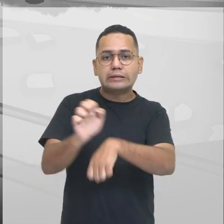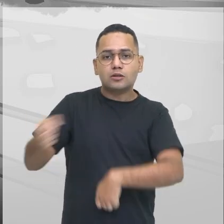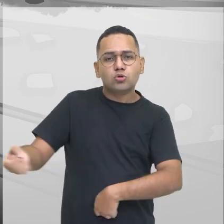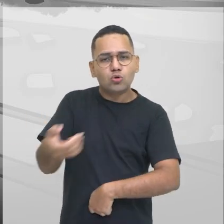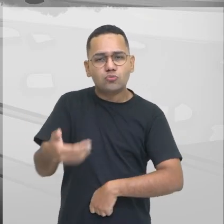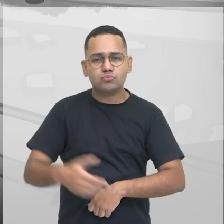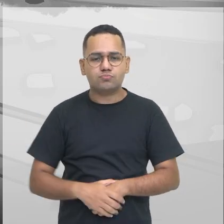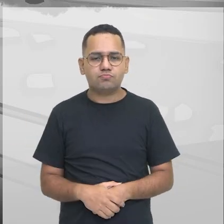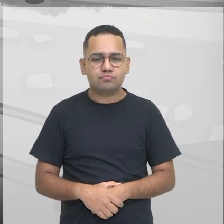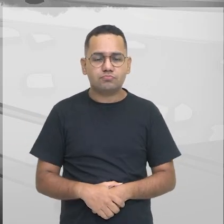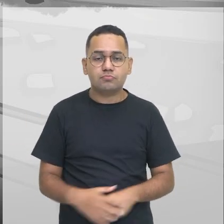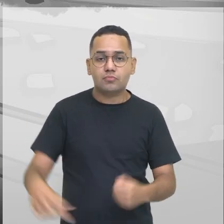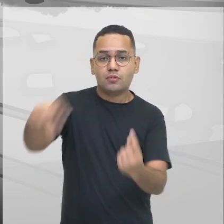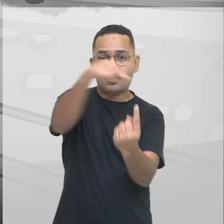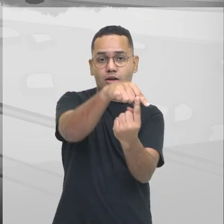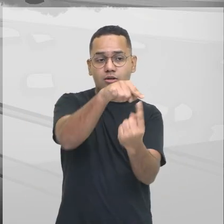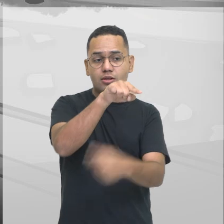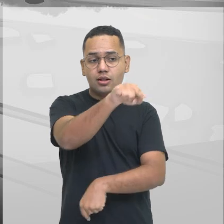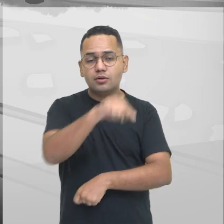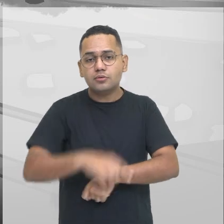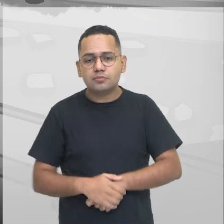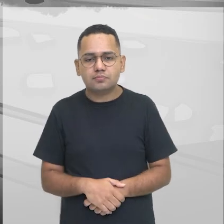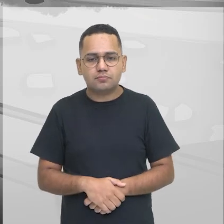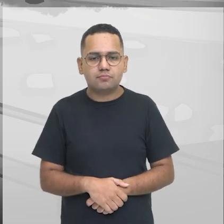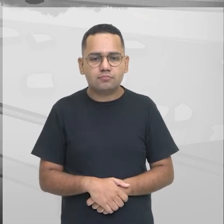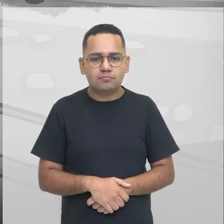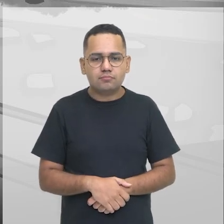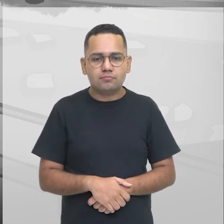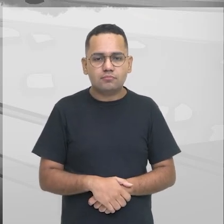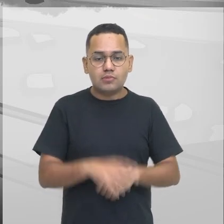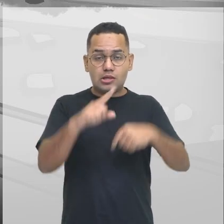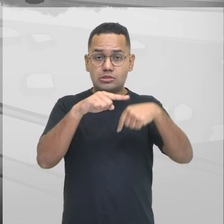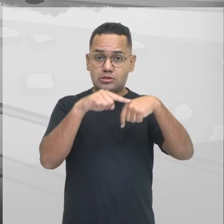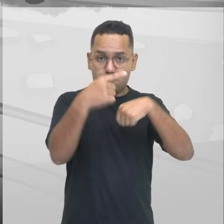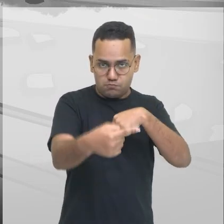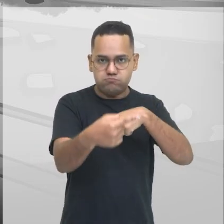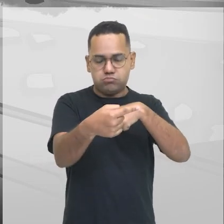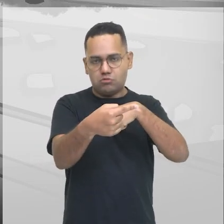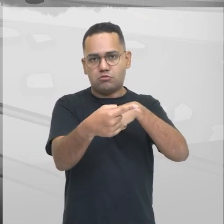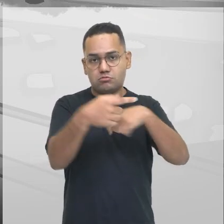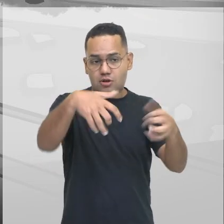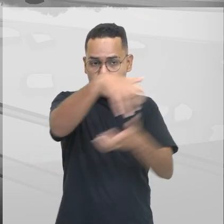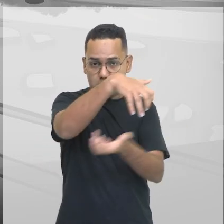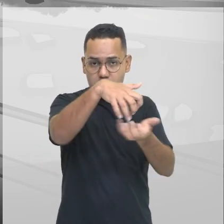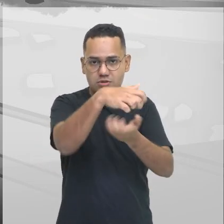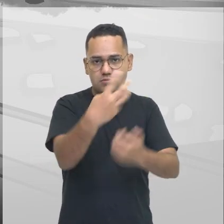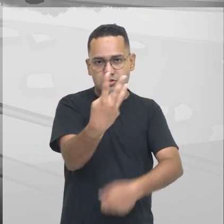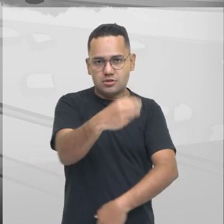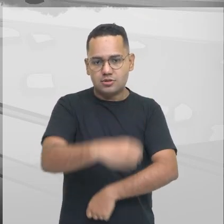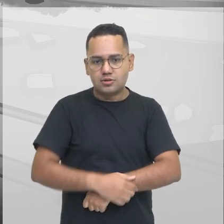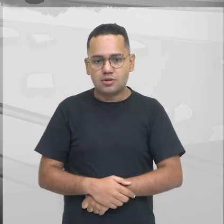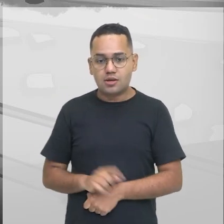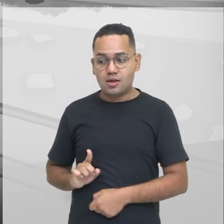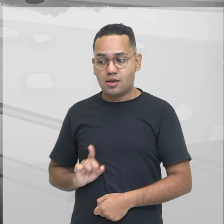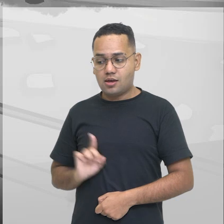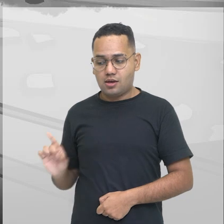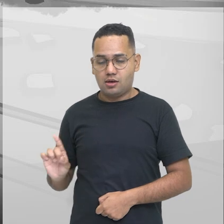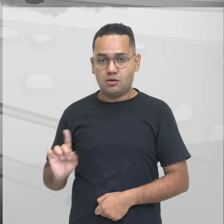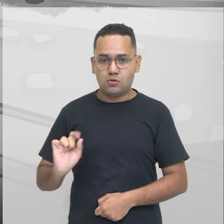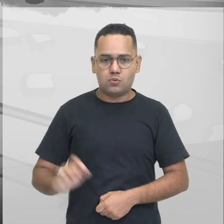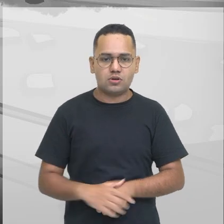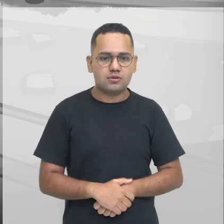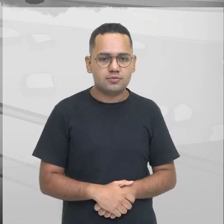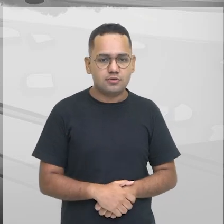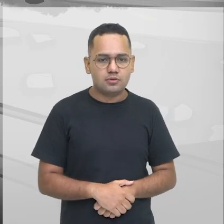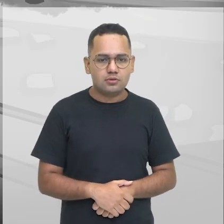Novo. No primeiro momento, a gente pode dizer que foi o período após a Revolução de 30, em que o Getúlio Vargas ele disse que ia